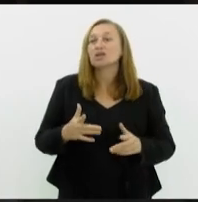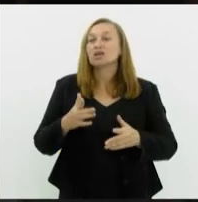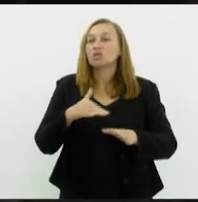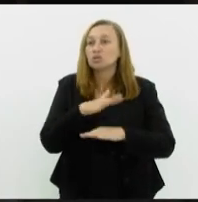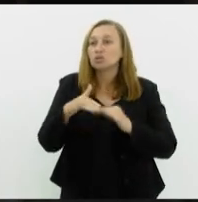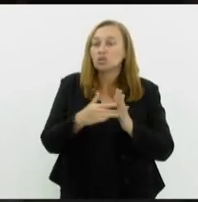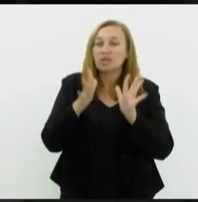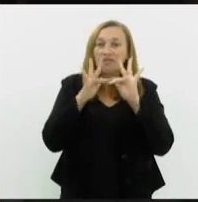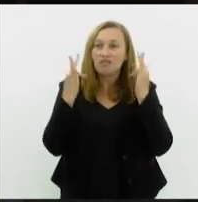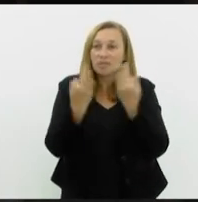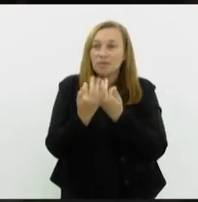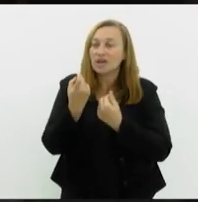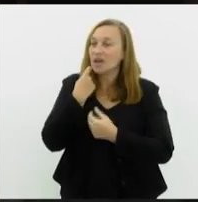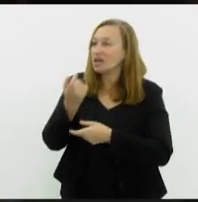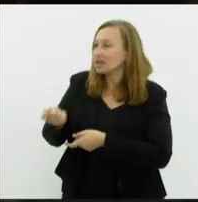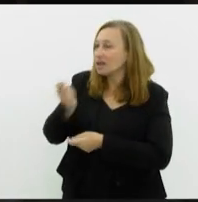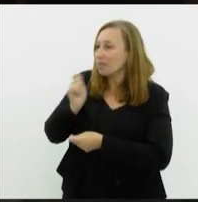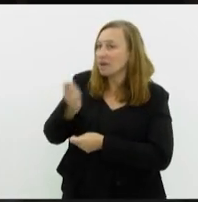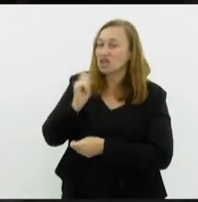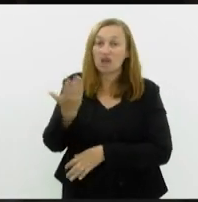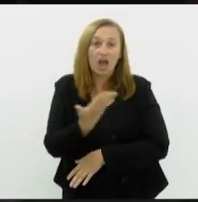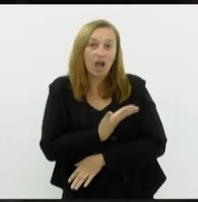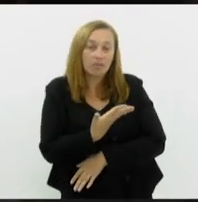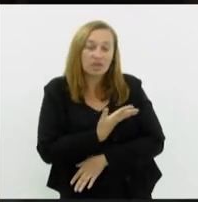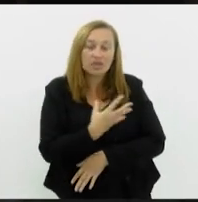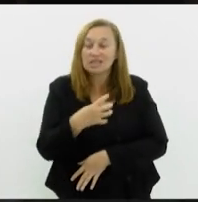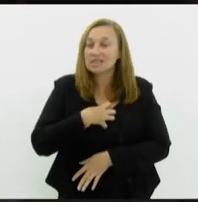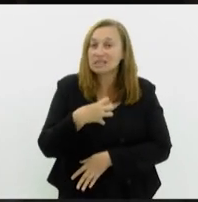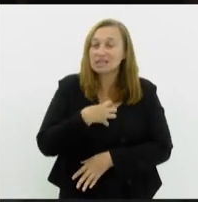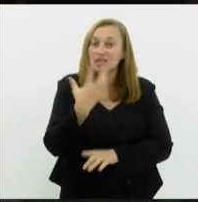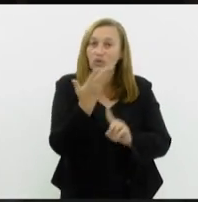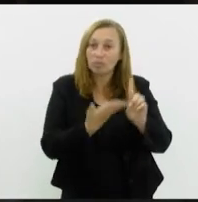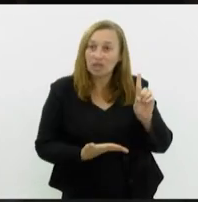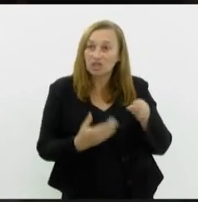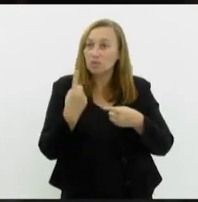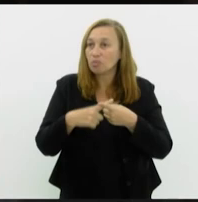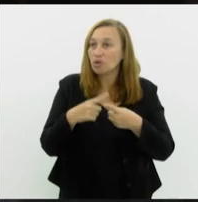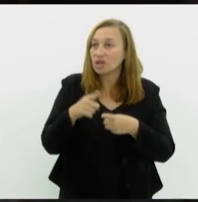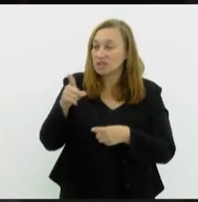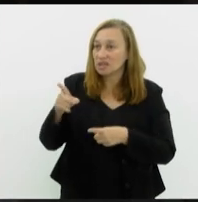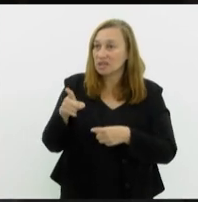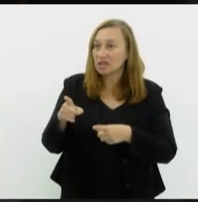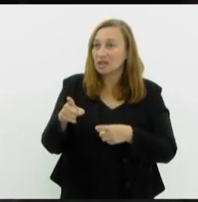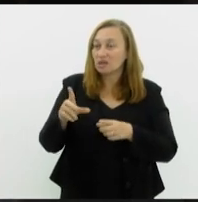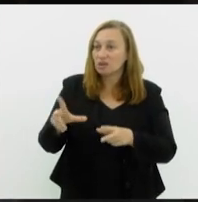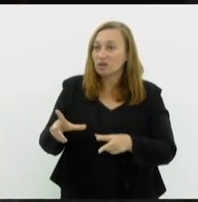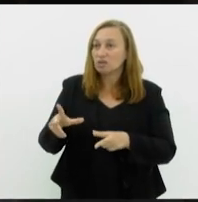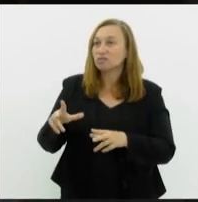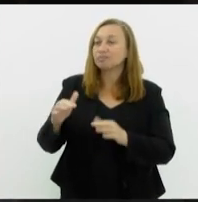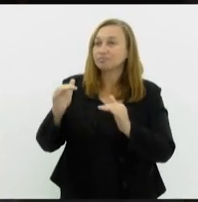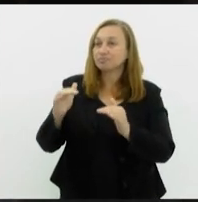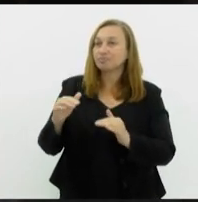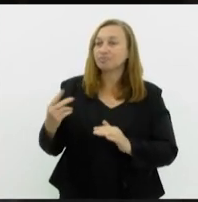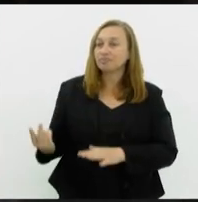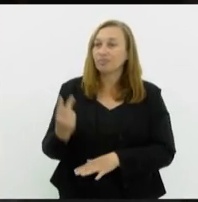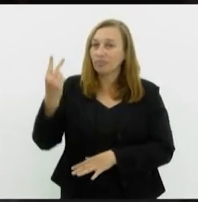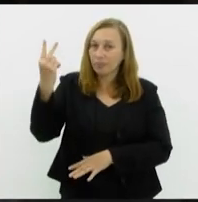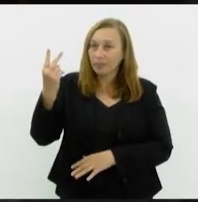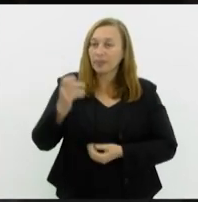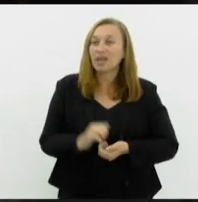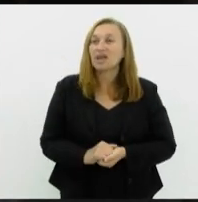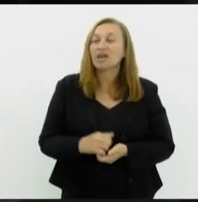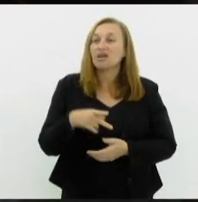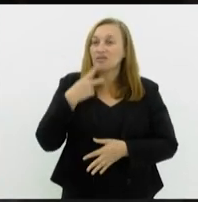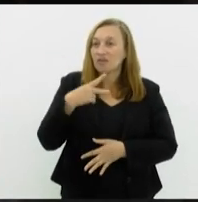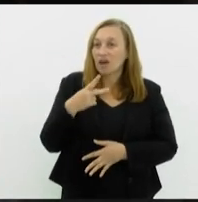da Pesca, todos meus amigos se sintam homenageados, porque isso aqui é uma questão de honra. Costumo falar que